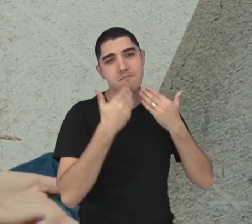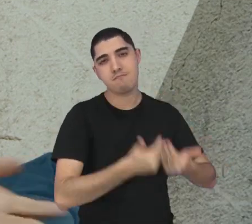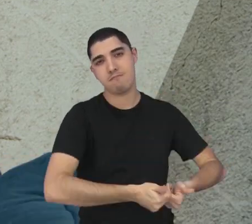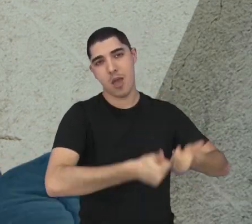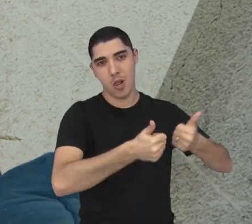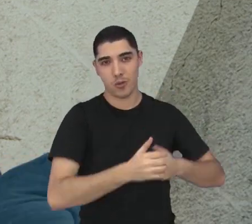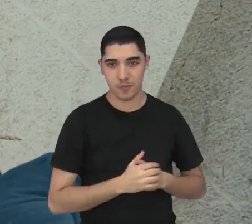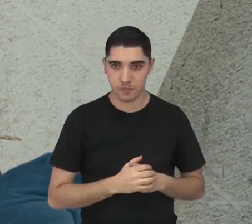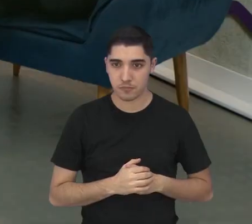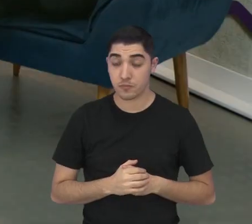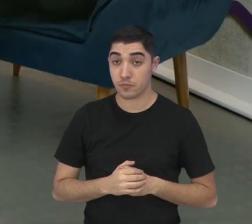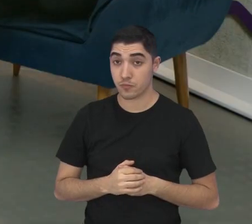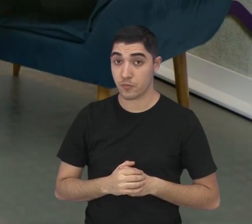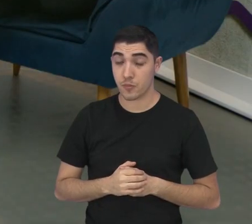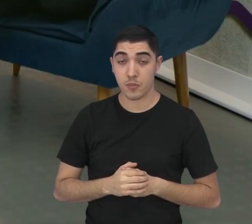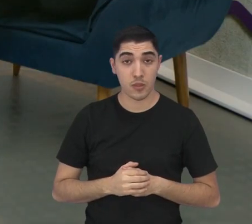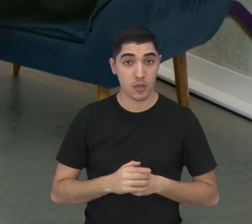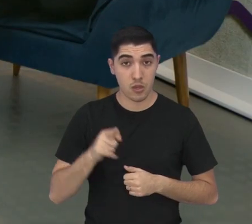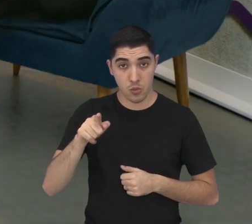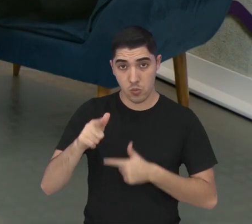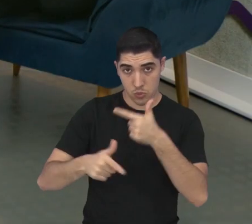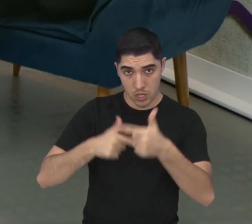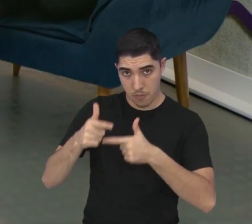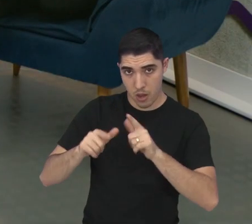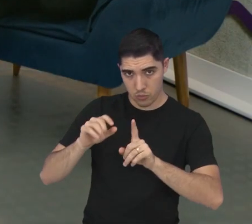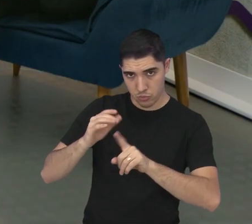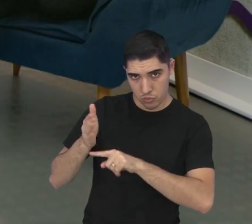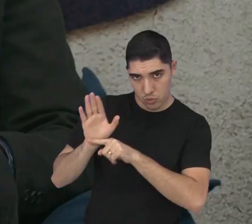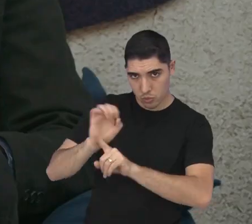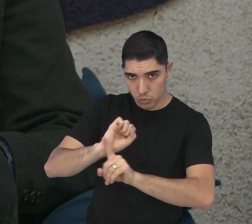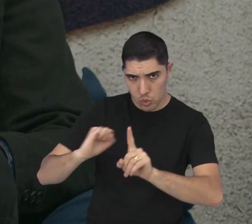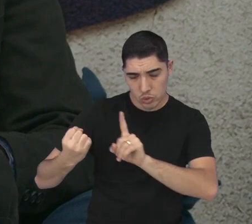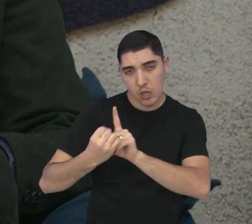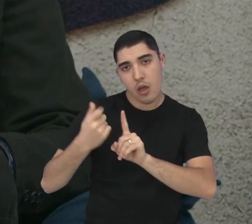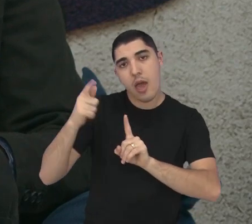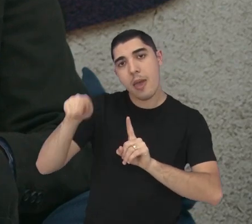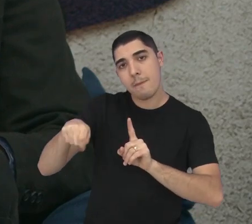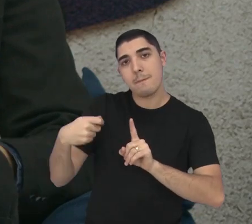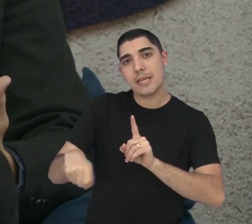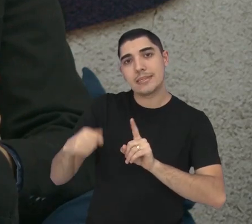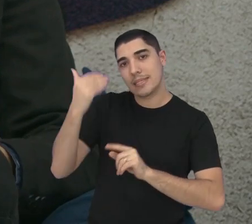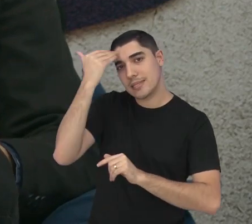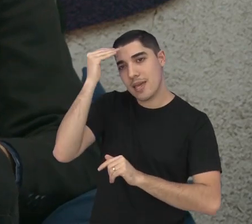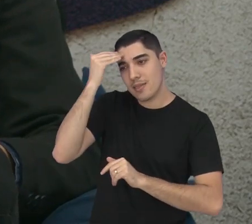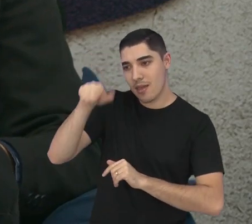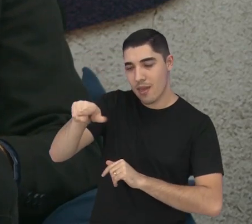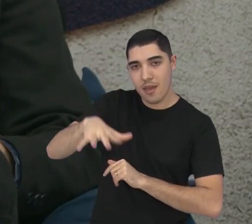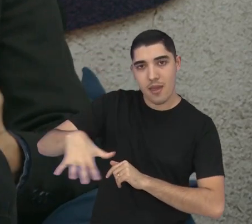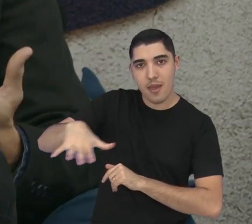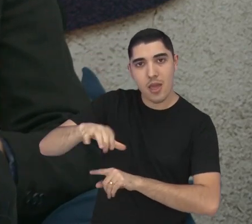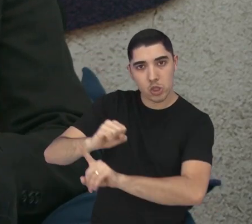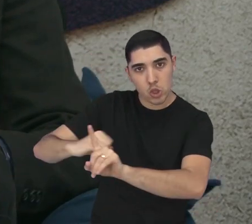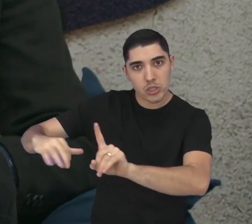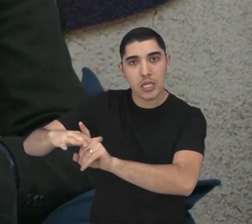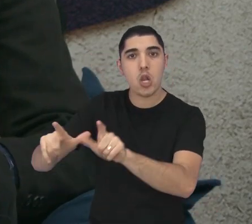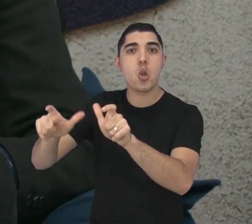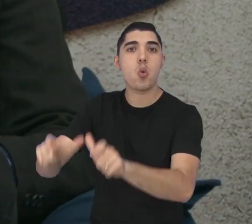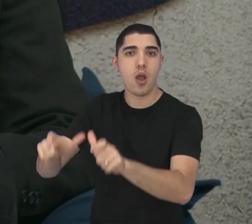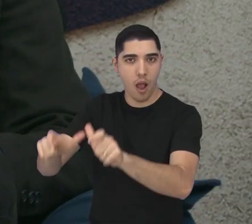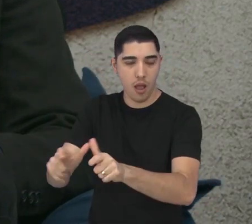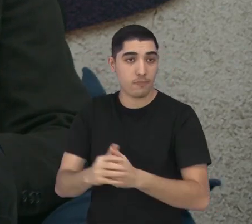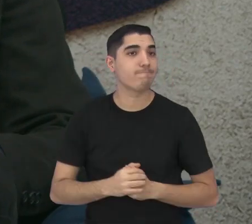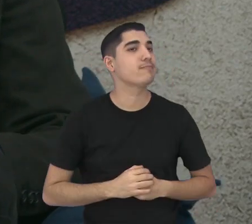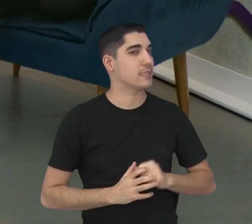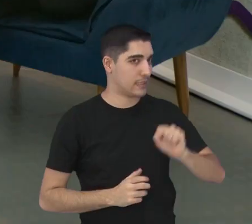melhorias em relação a esses números. O trabalho do serviço social, então, é também entender a sociedade local